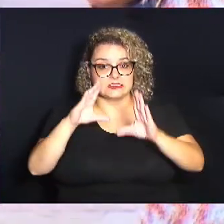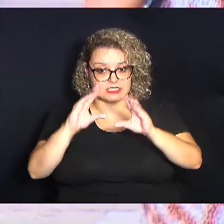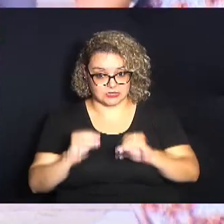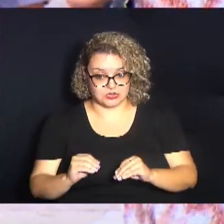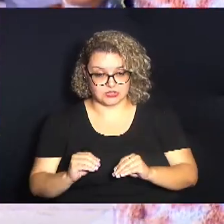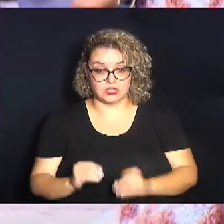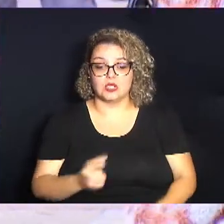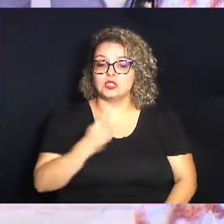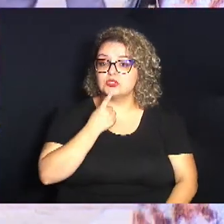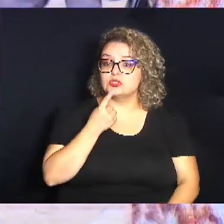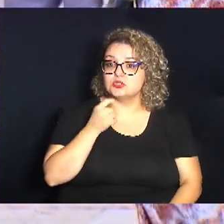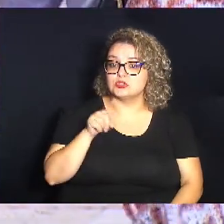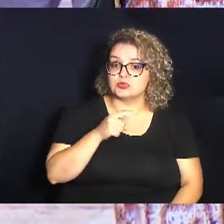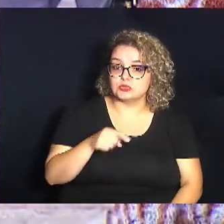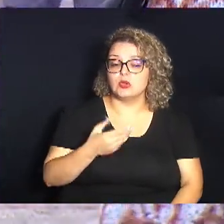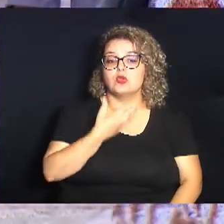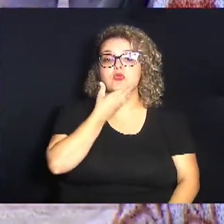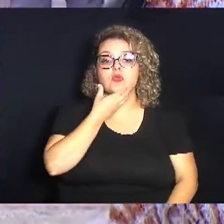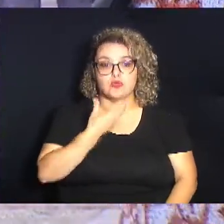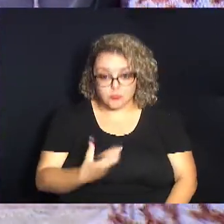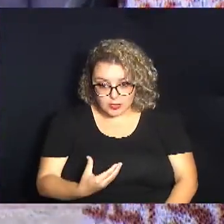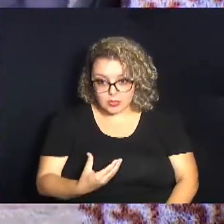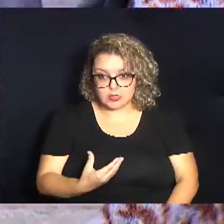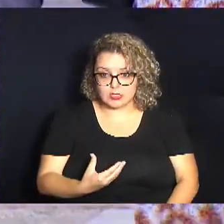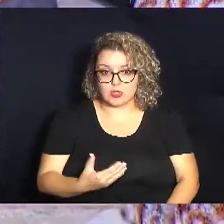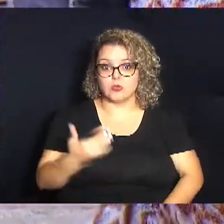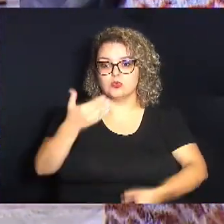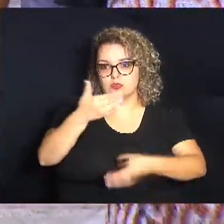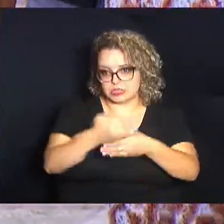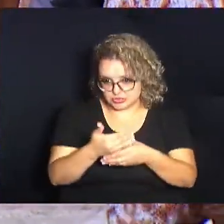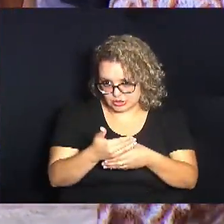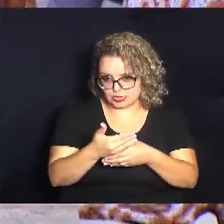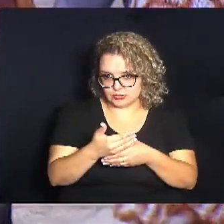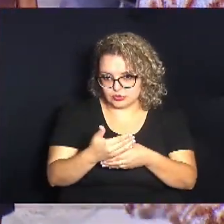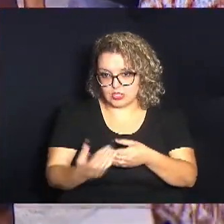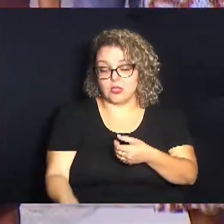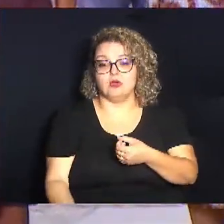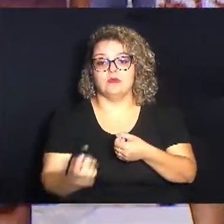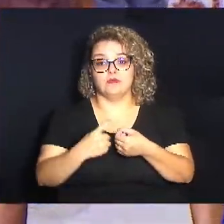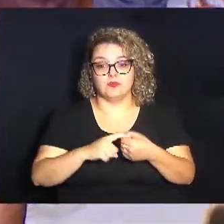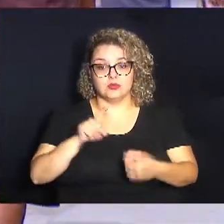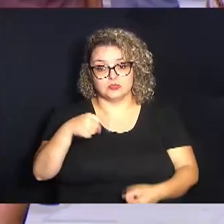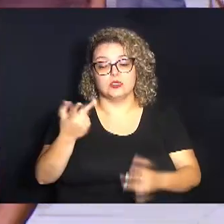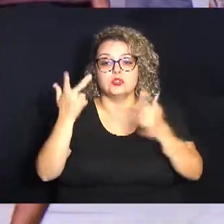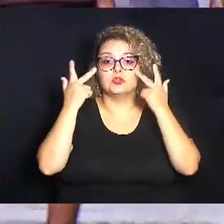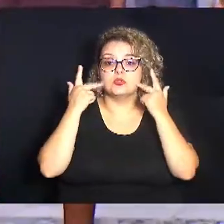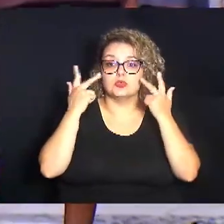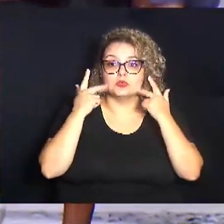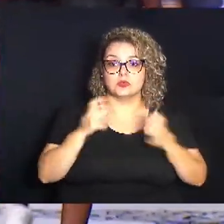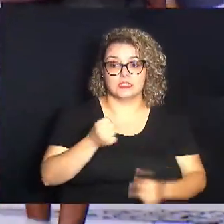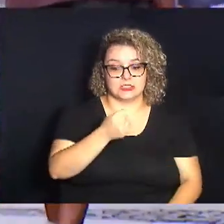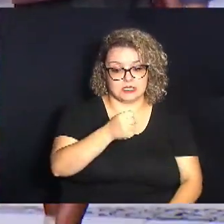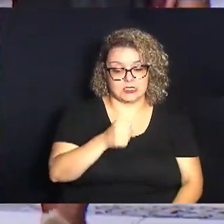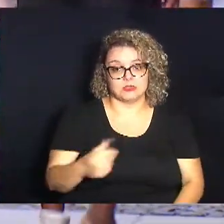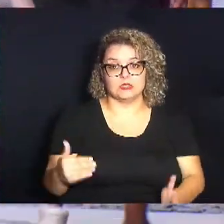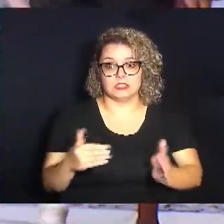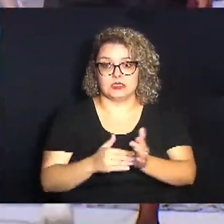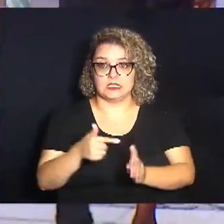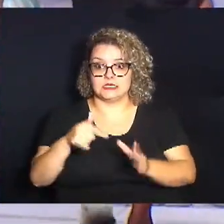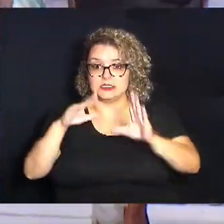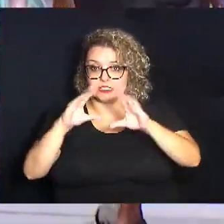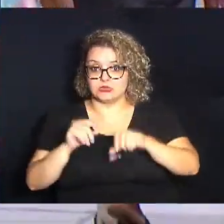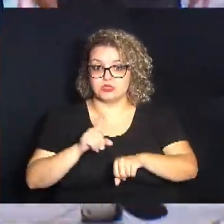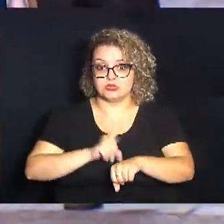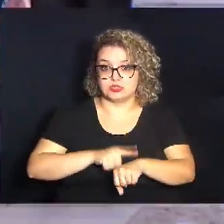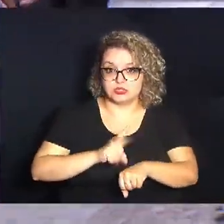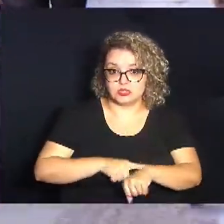e no dia do Natal, o centro ficará fechado, retomando as atividades normais das 8 às 7 da noite a partir